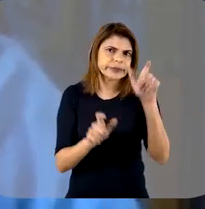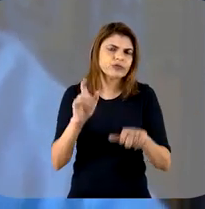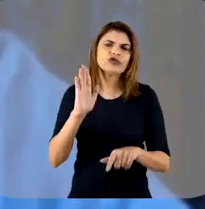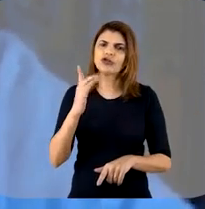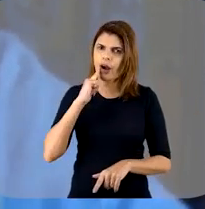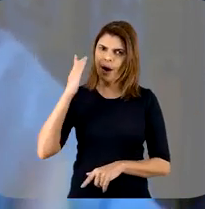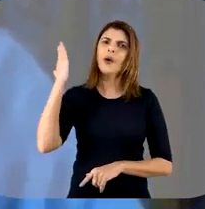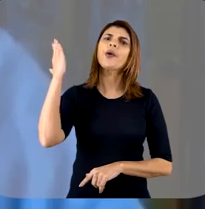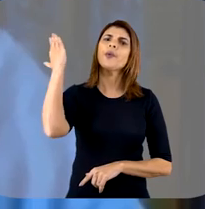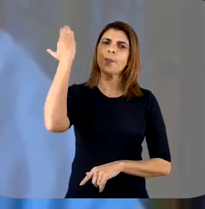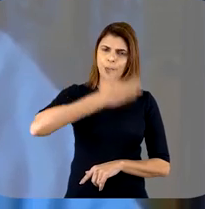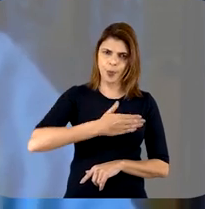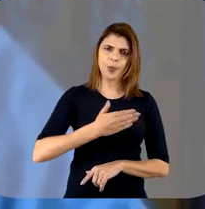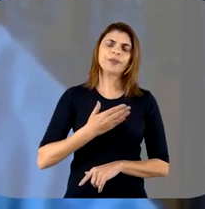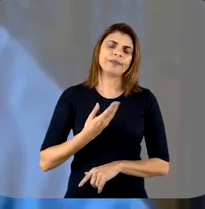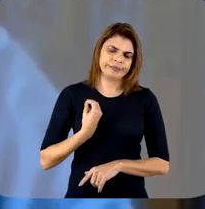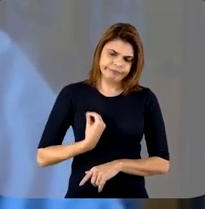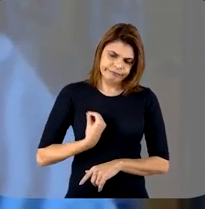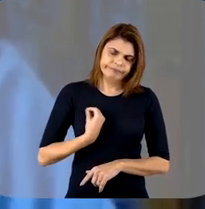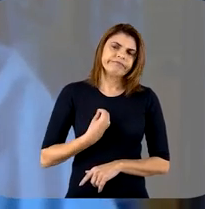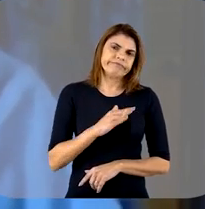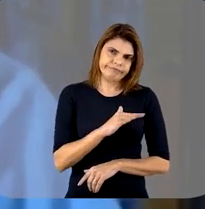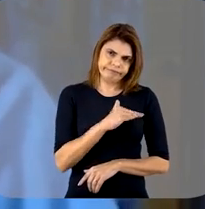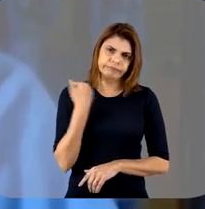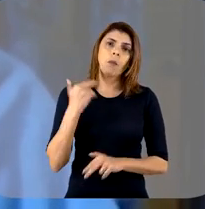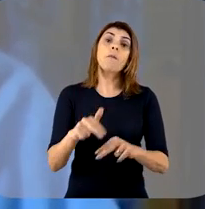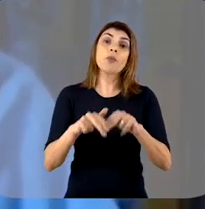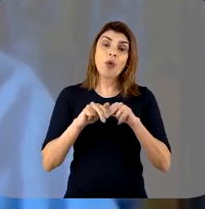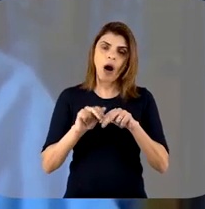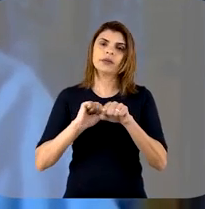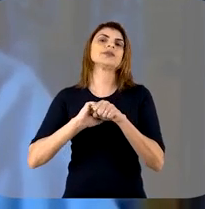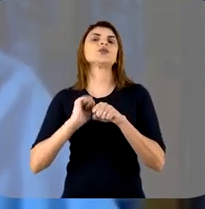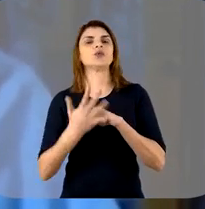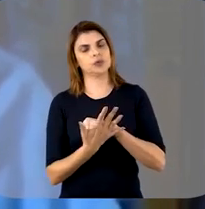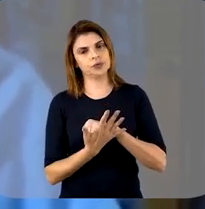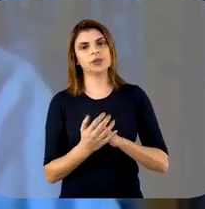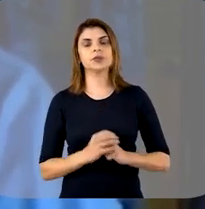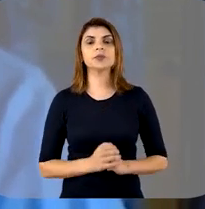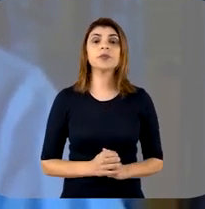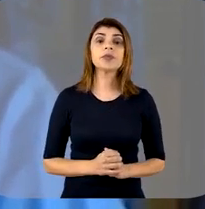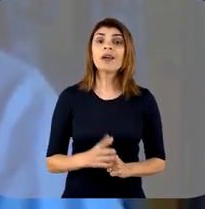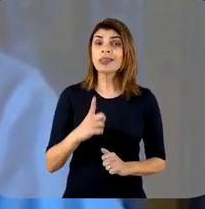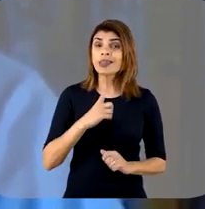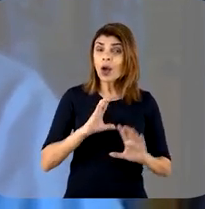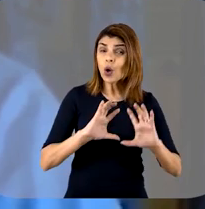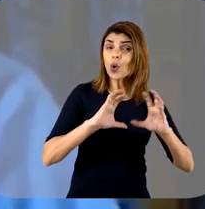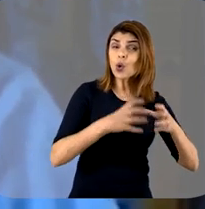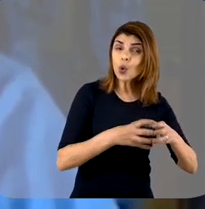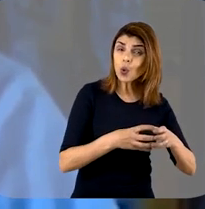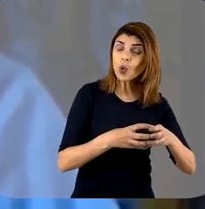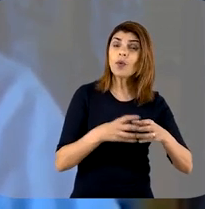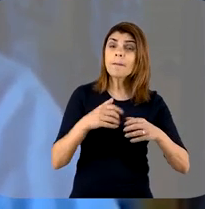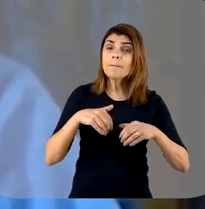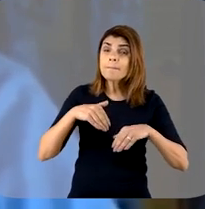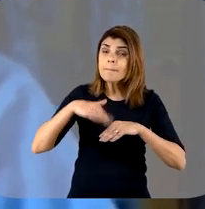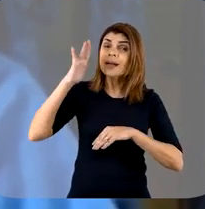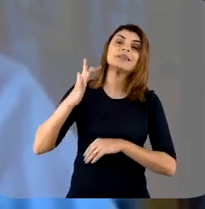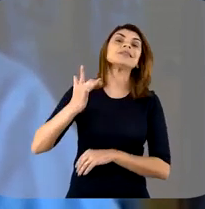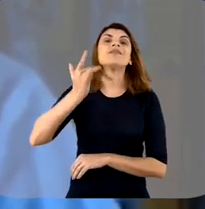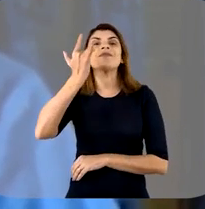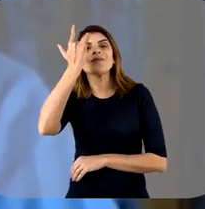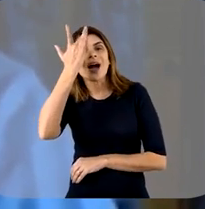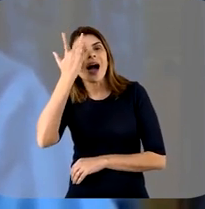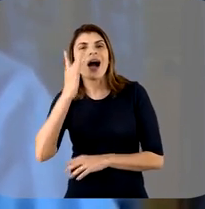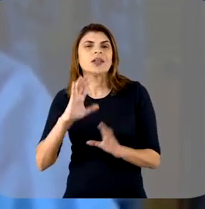Já perderam a vida, né, pelo efeito da Covid, né? Tem grupos que são mais vulneráveis, né?